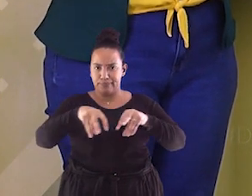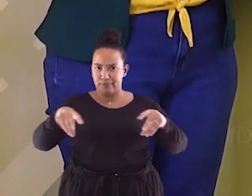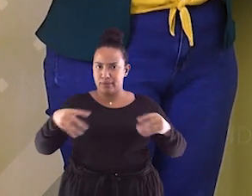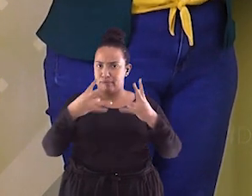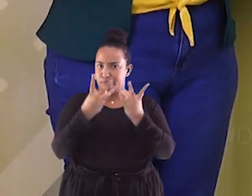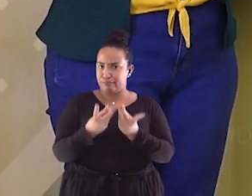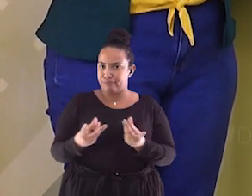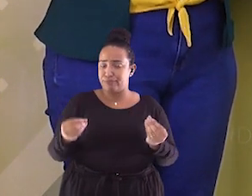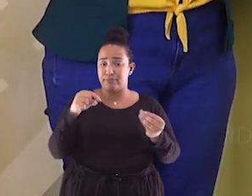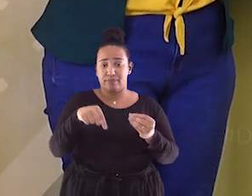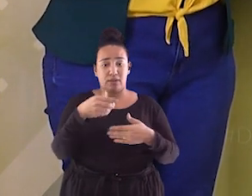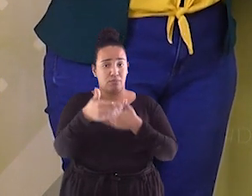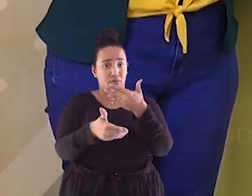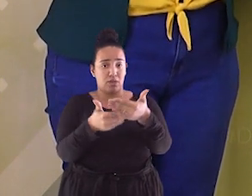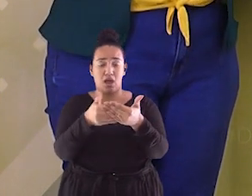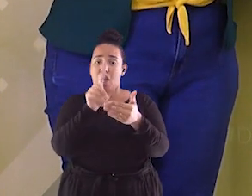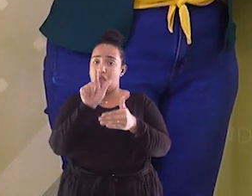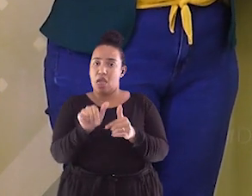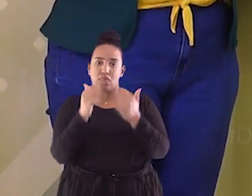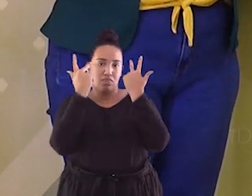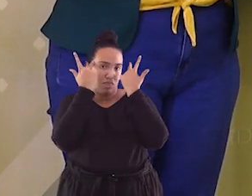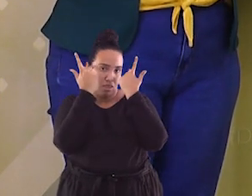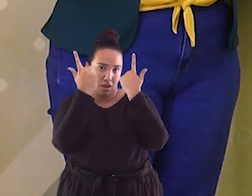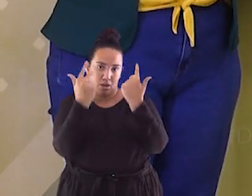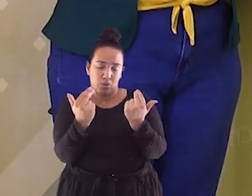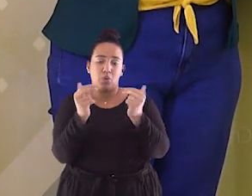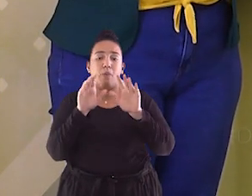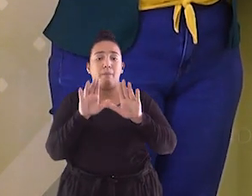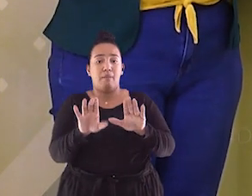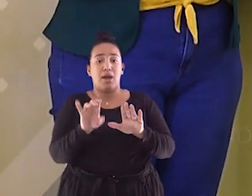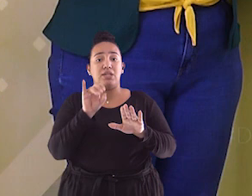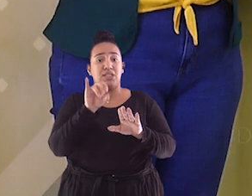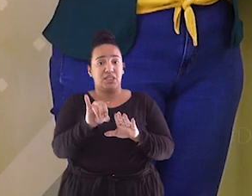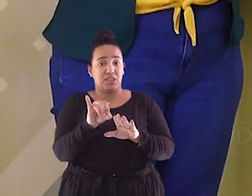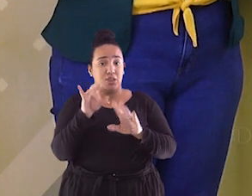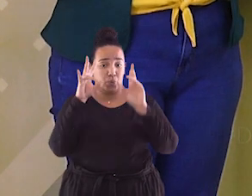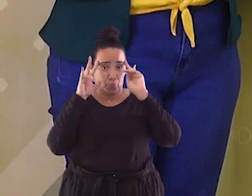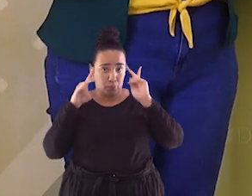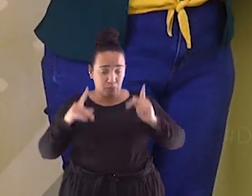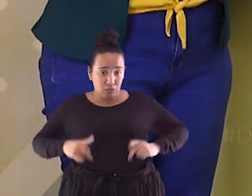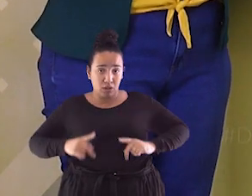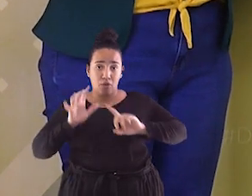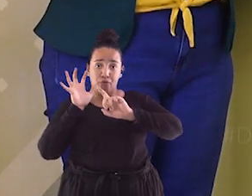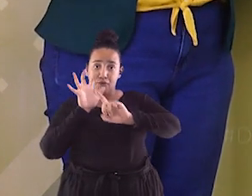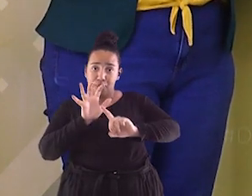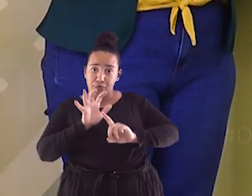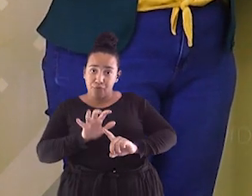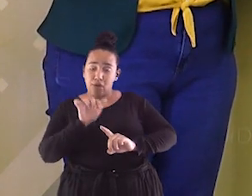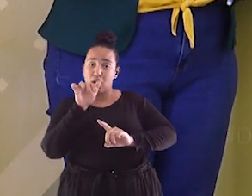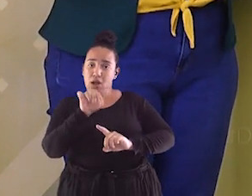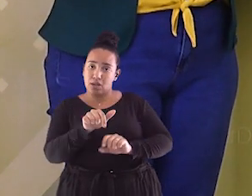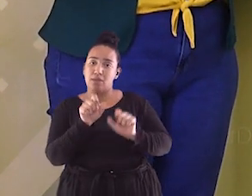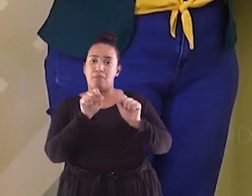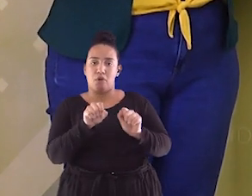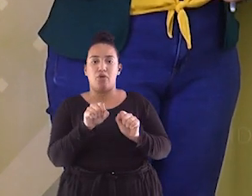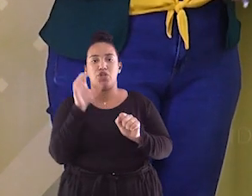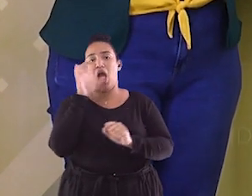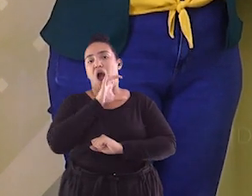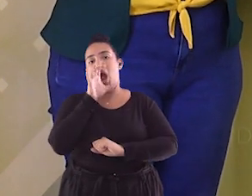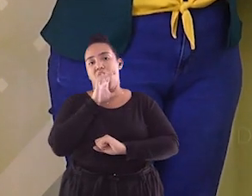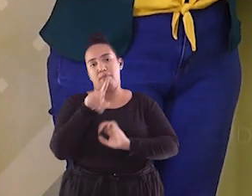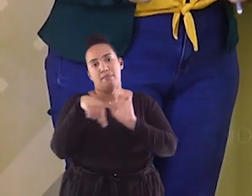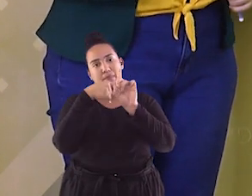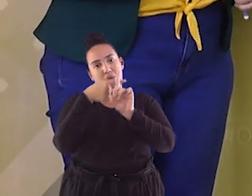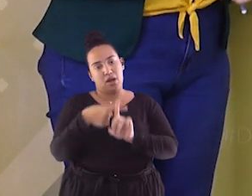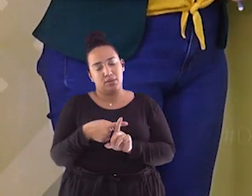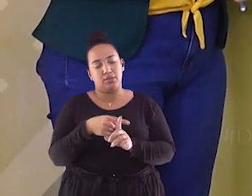um processo que acontece naturalmente, mas acaba sendo aumentado, acelerado pela falta de vegetação característica